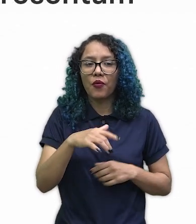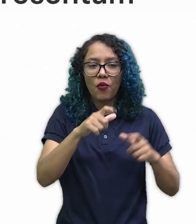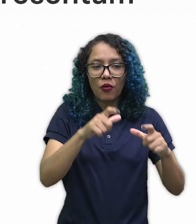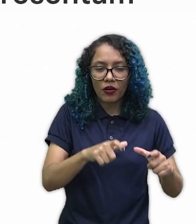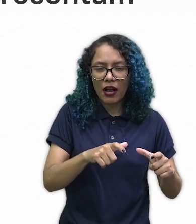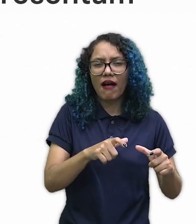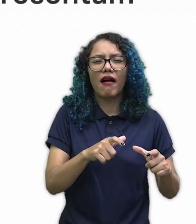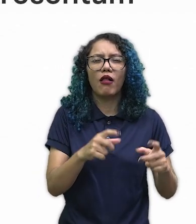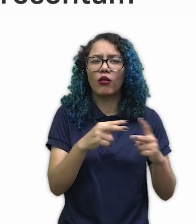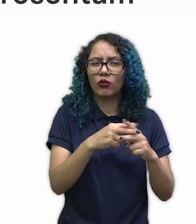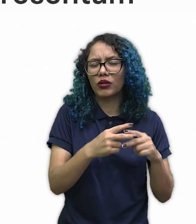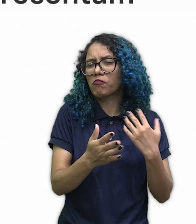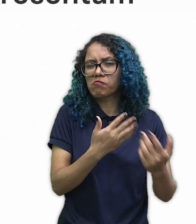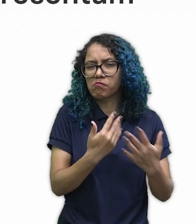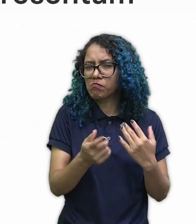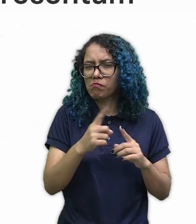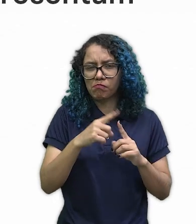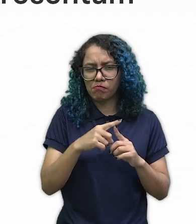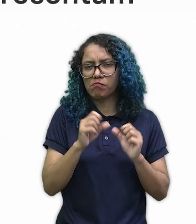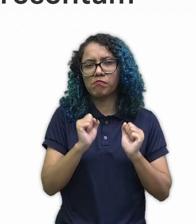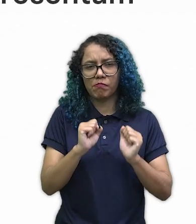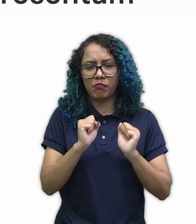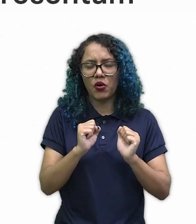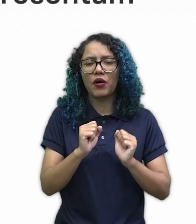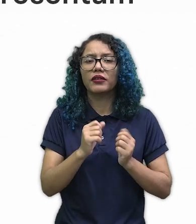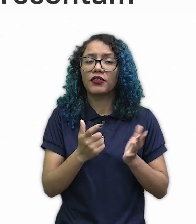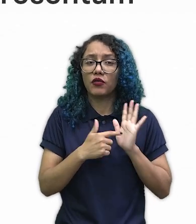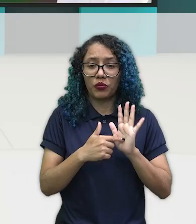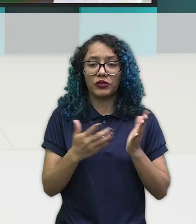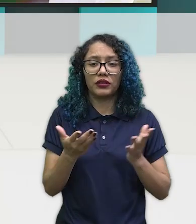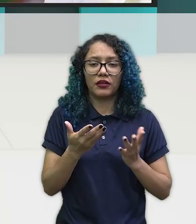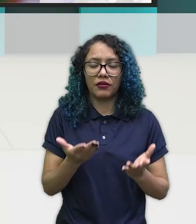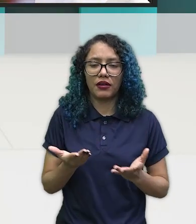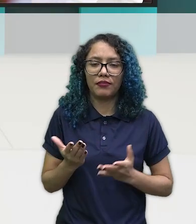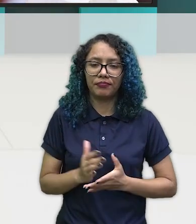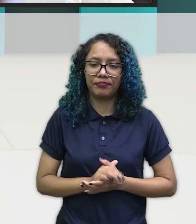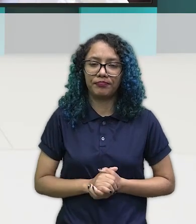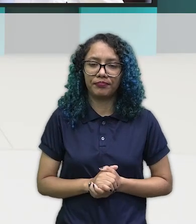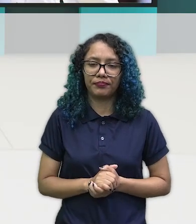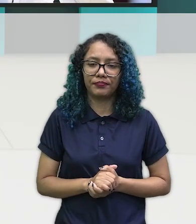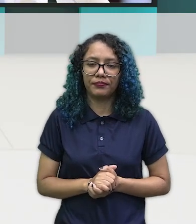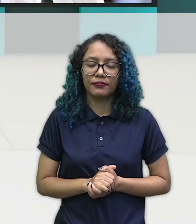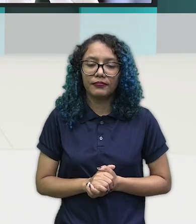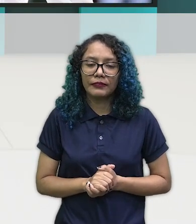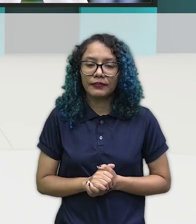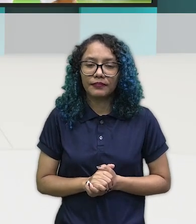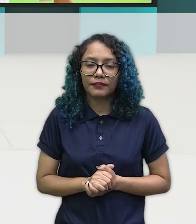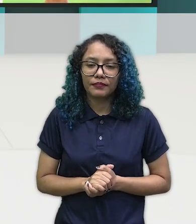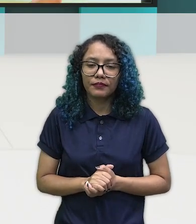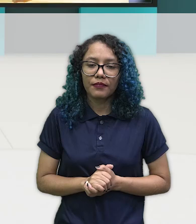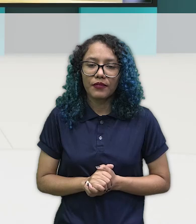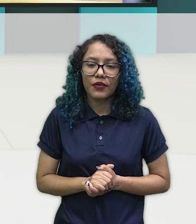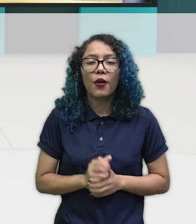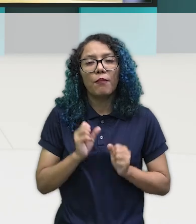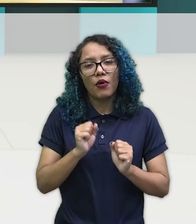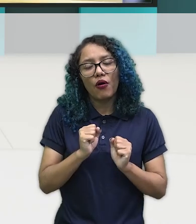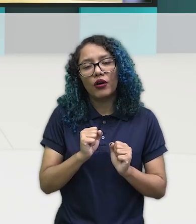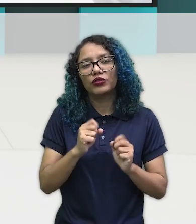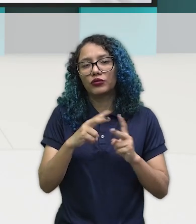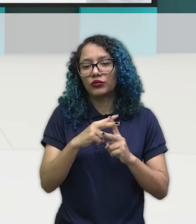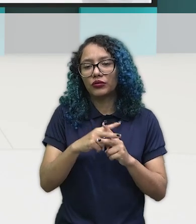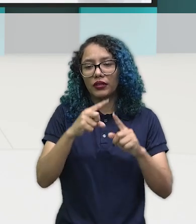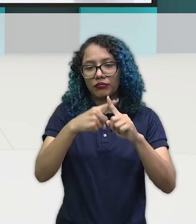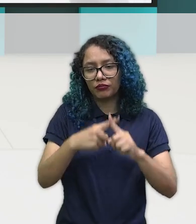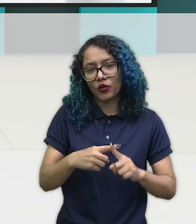praticar qualquer tipo de lutas, como essas que eu vou mostrar aqui para vocês. Então, as lutas, seja elas